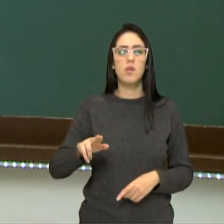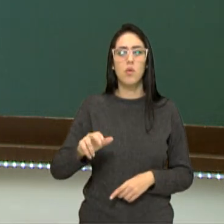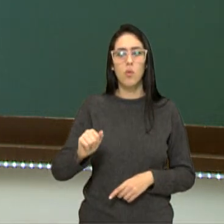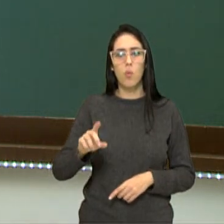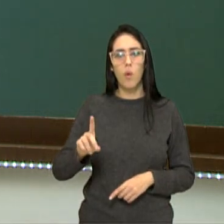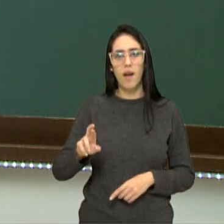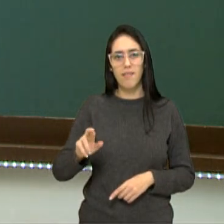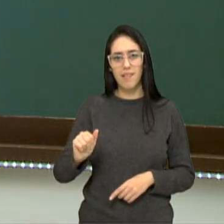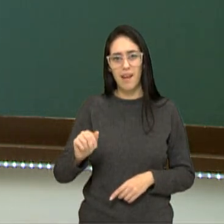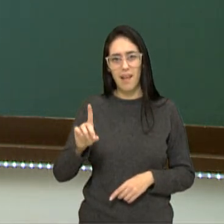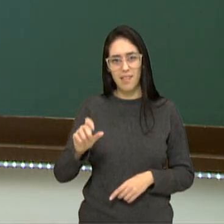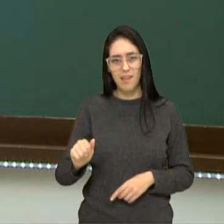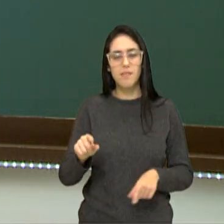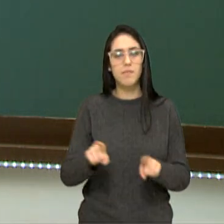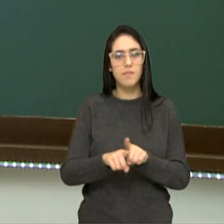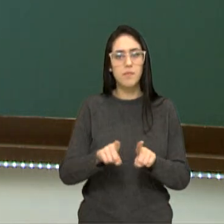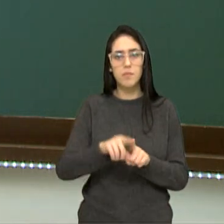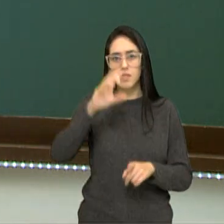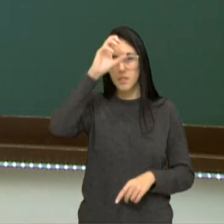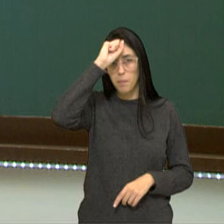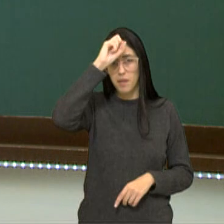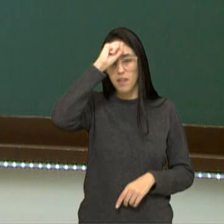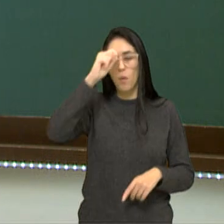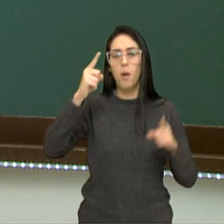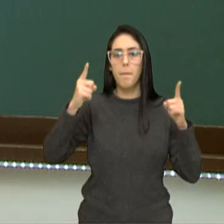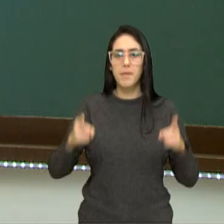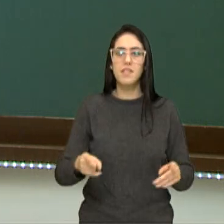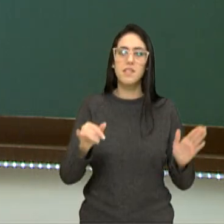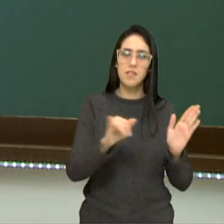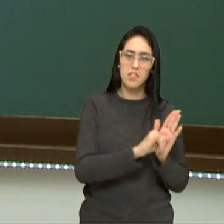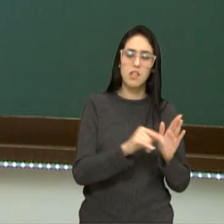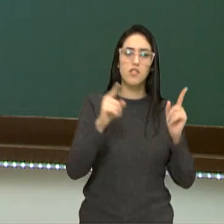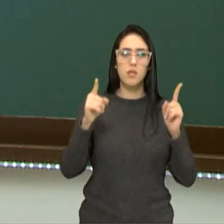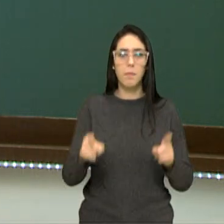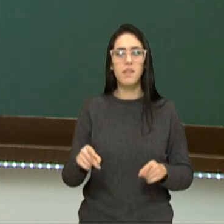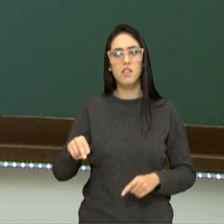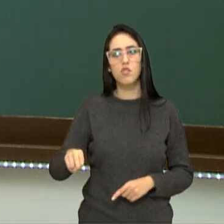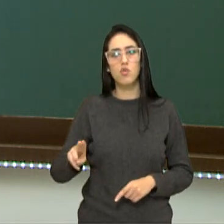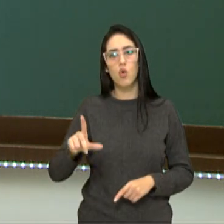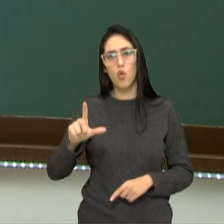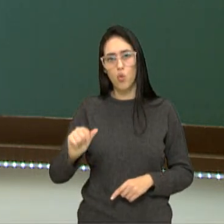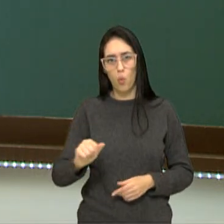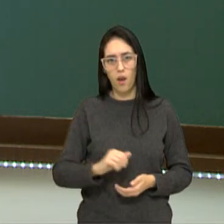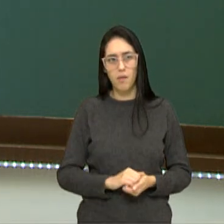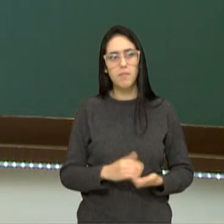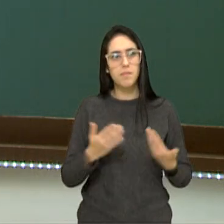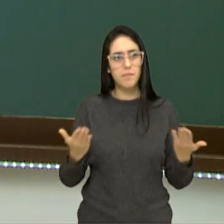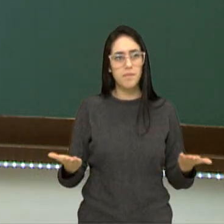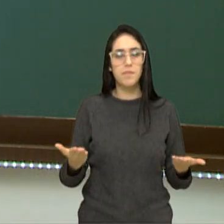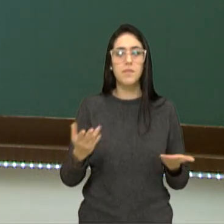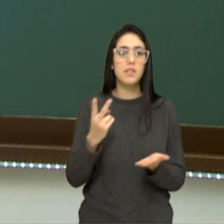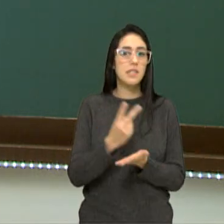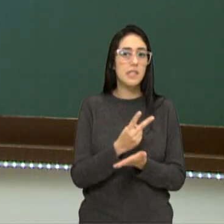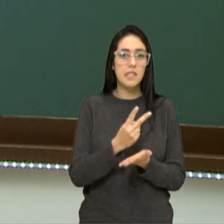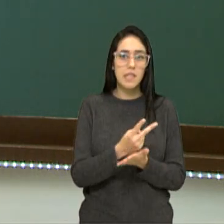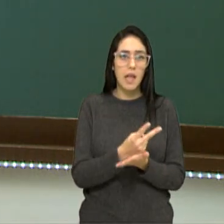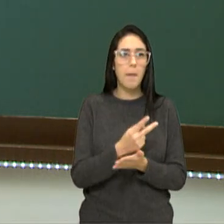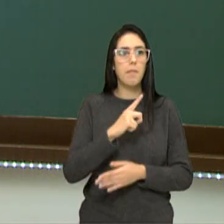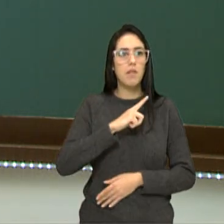quadrada. E também vimos matriz identidade e matriz nula, aonde eu tenho sempre